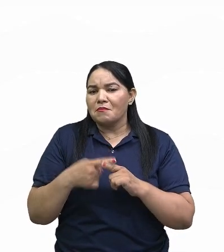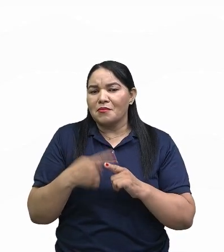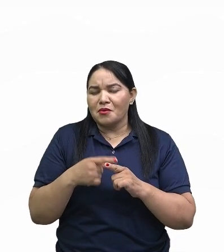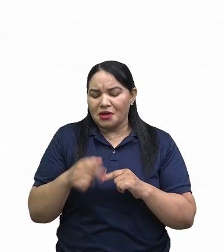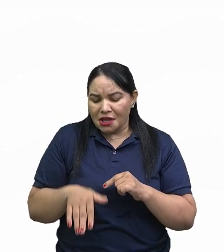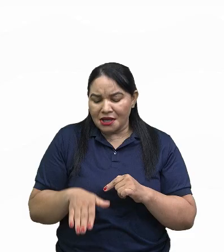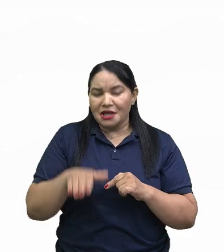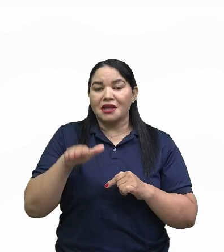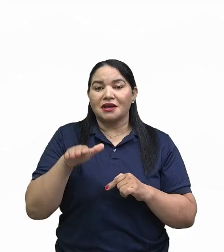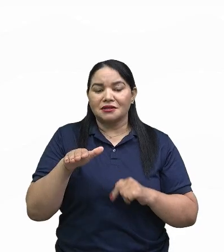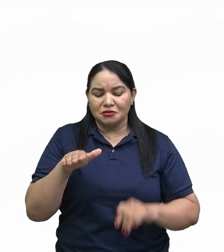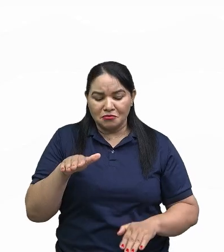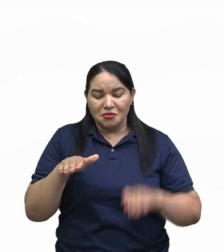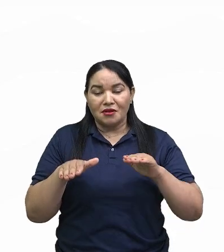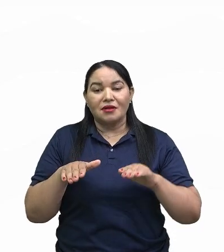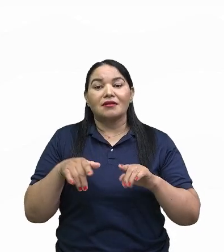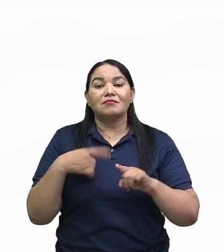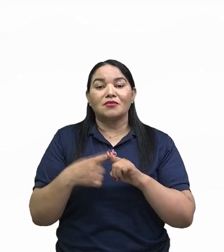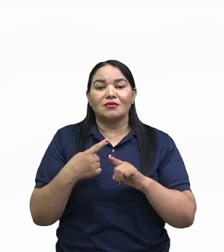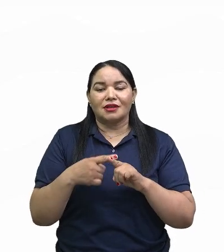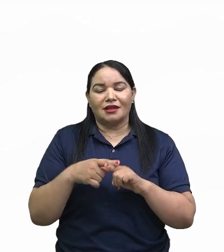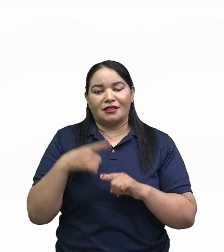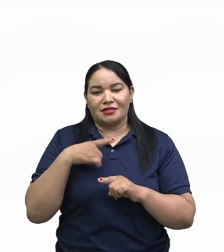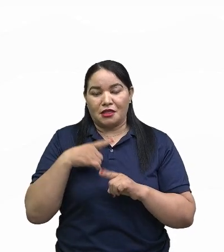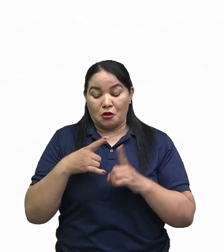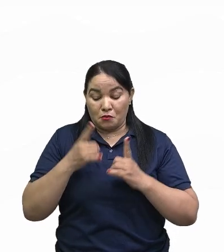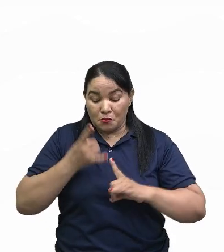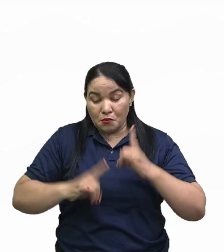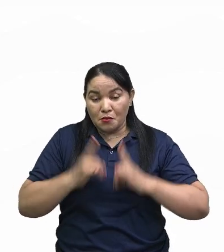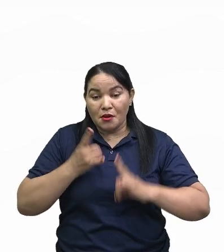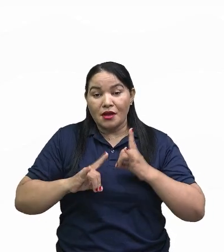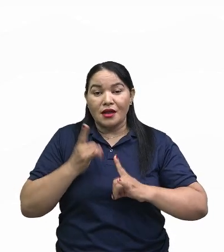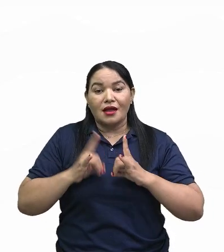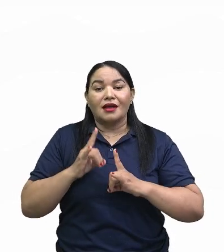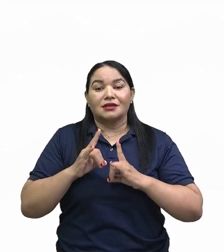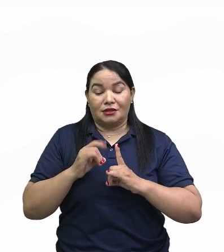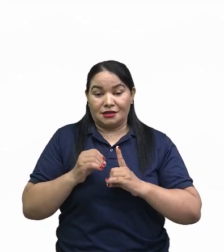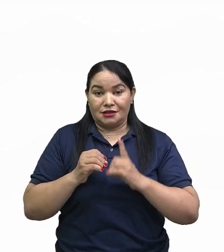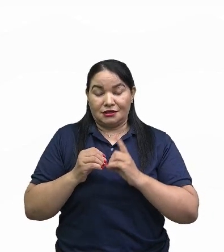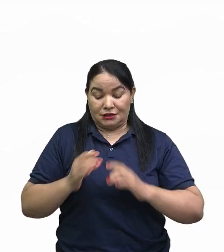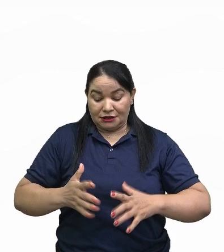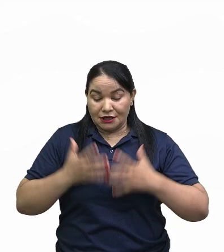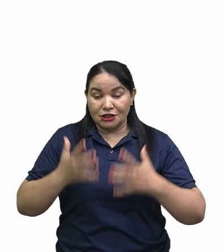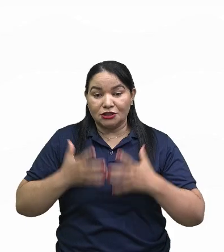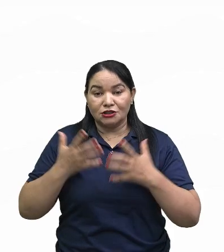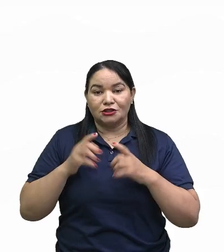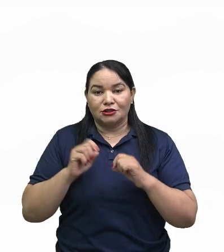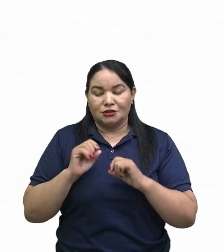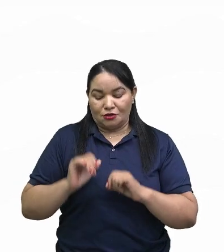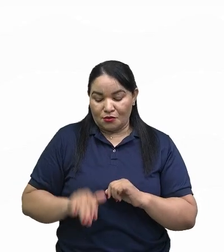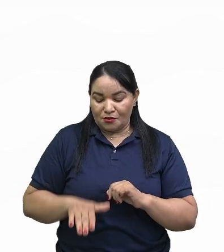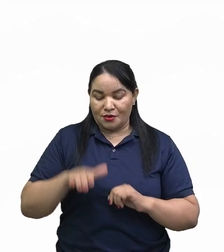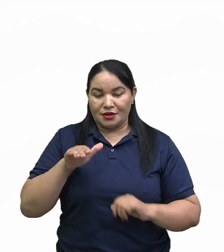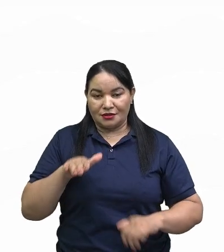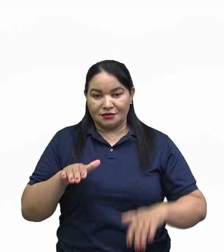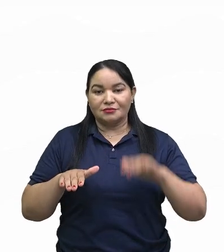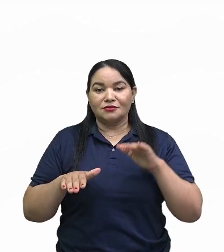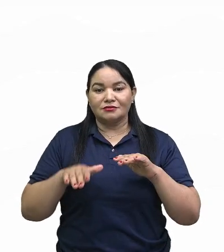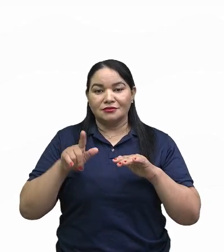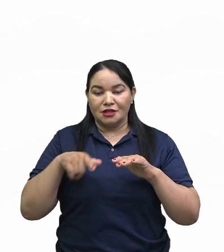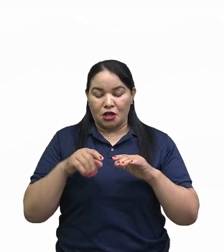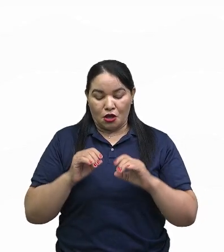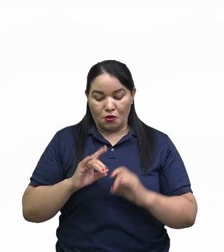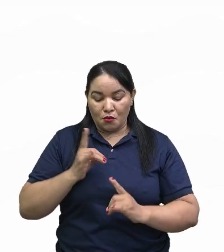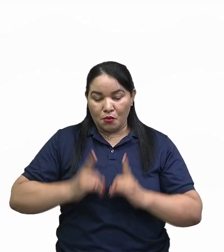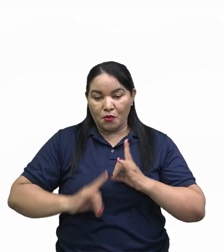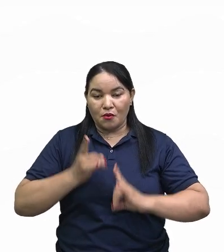Porque existem hormônios específicos que vão estimular esse crescimento, tá? Então, no caso do hormônio do crescimento,